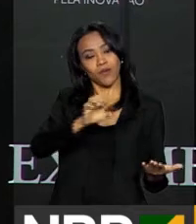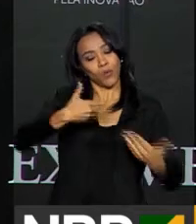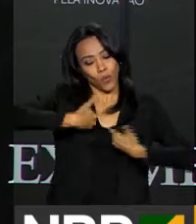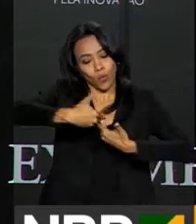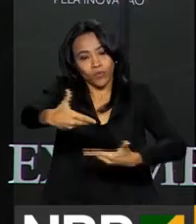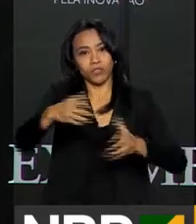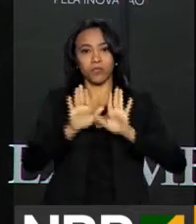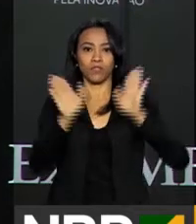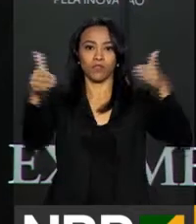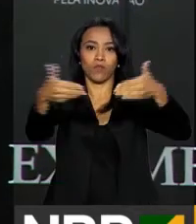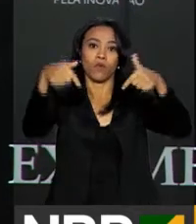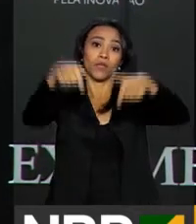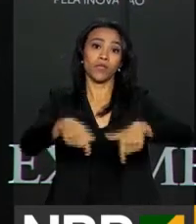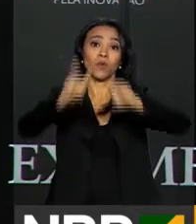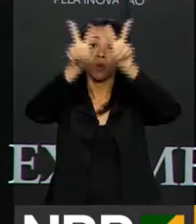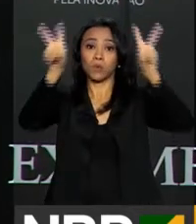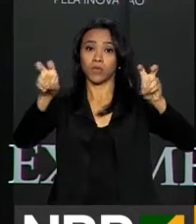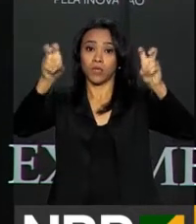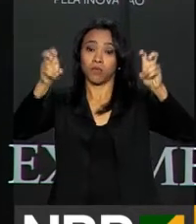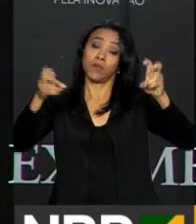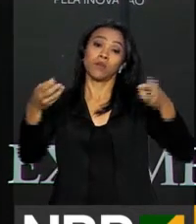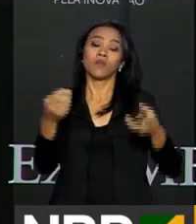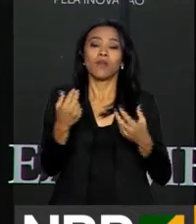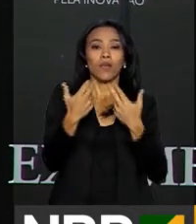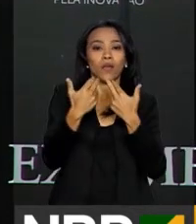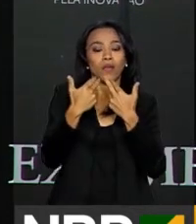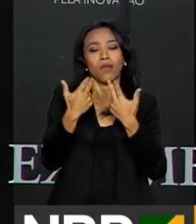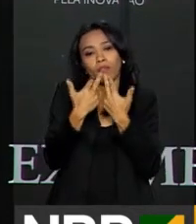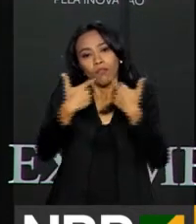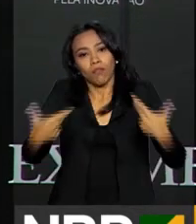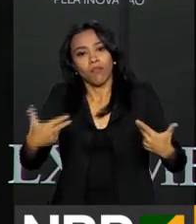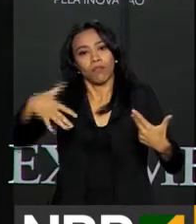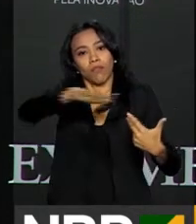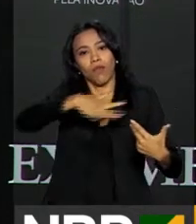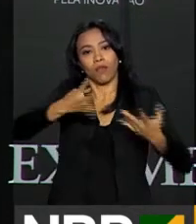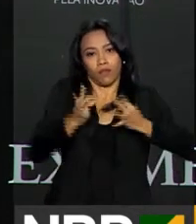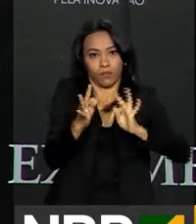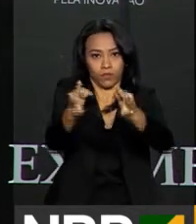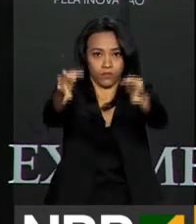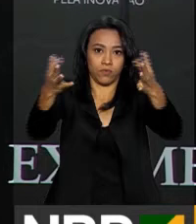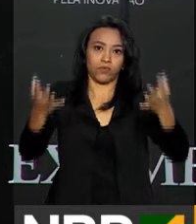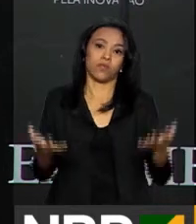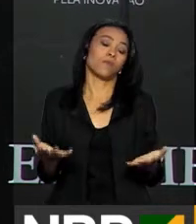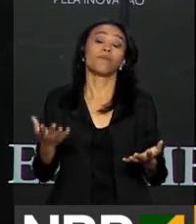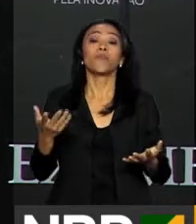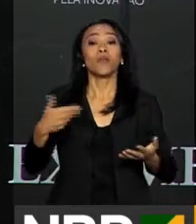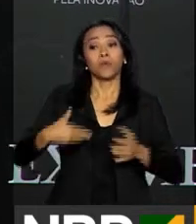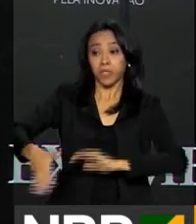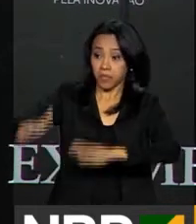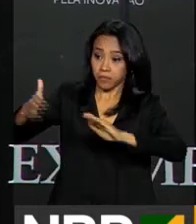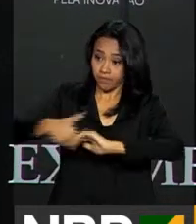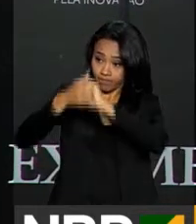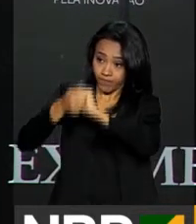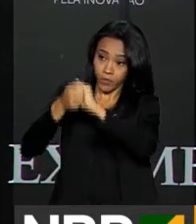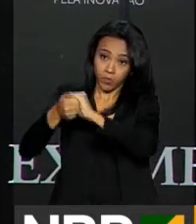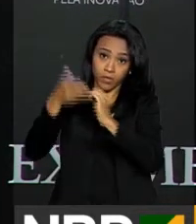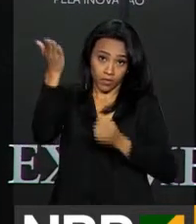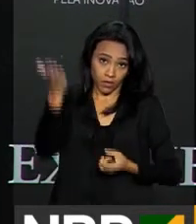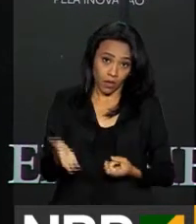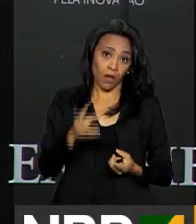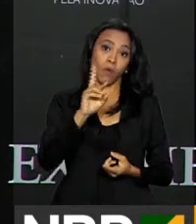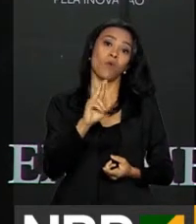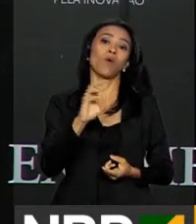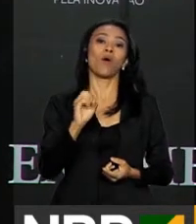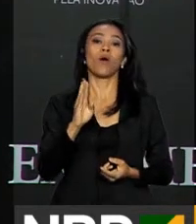sobre inovação. Portanto, eu quero cumprimentar a ambos, o Robson e, naturalmente, o André,